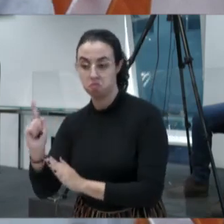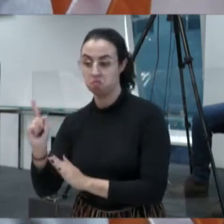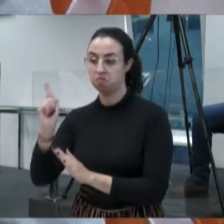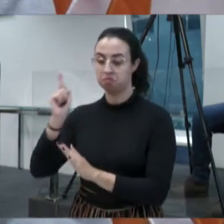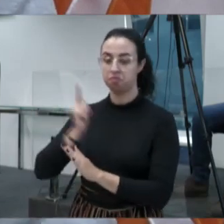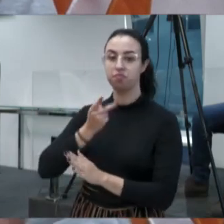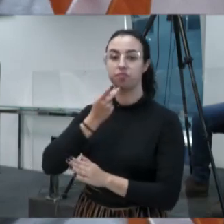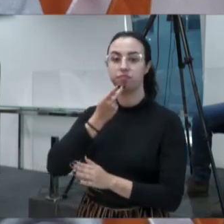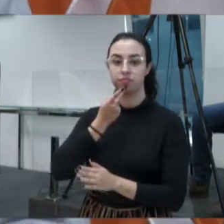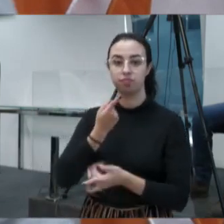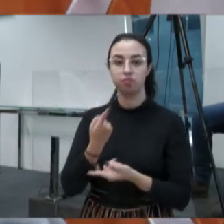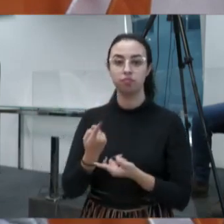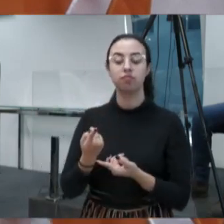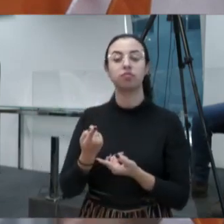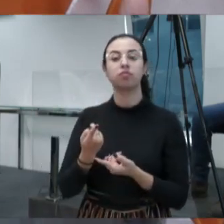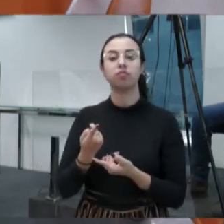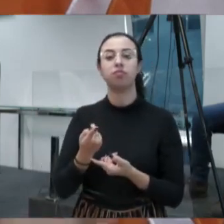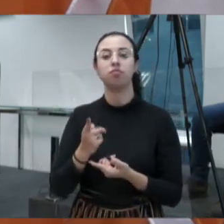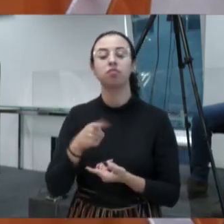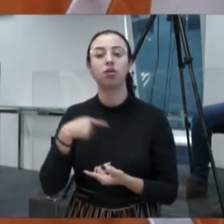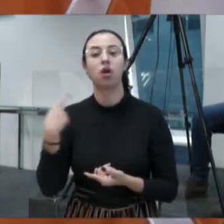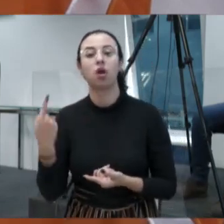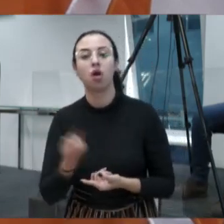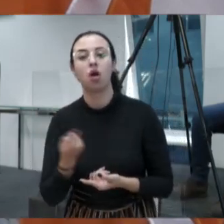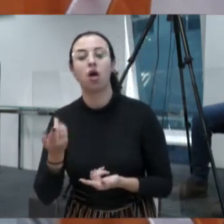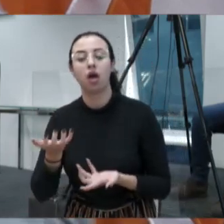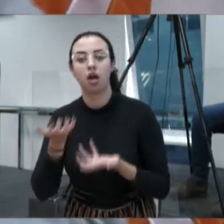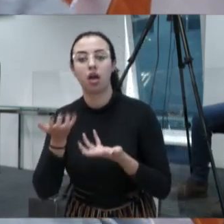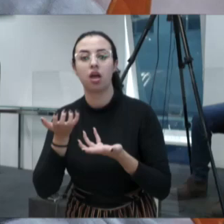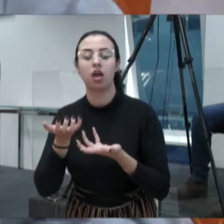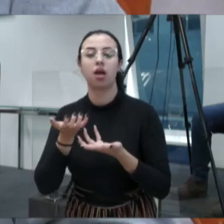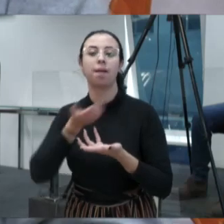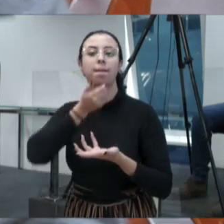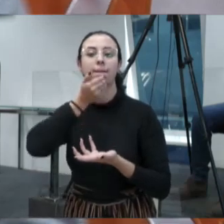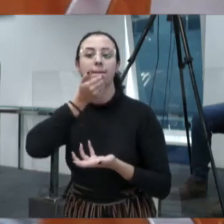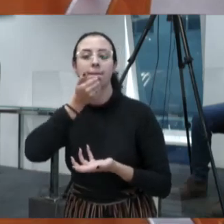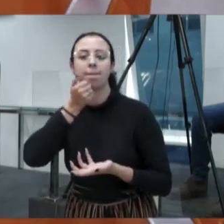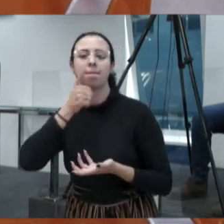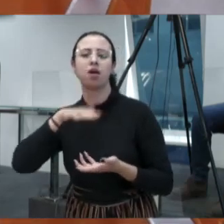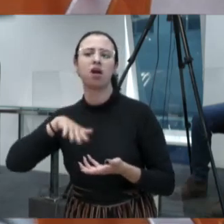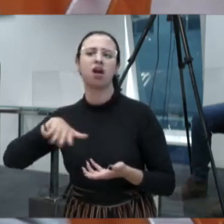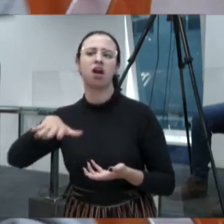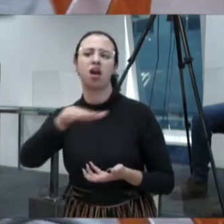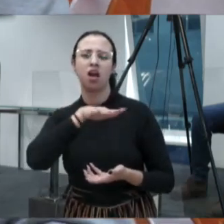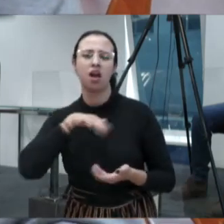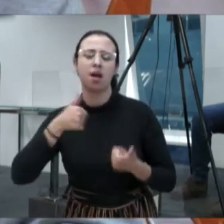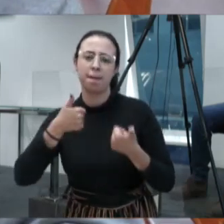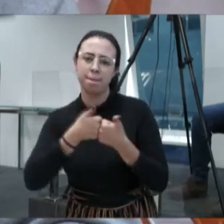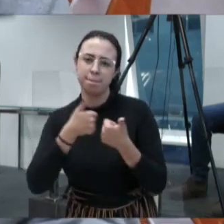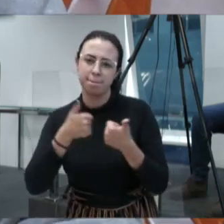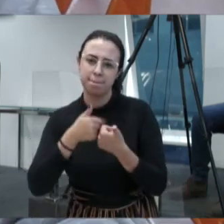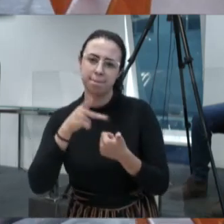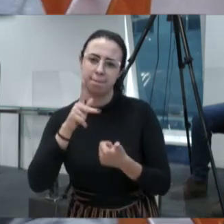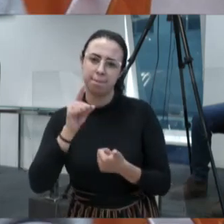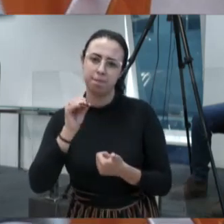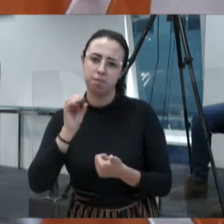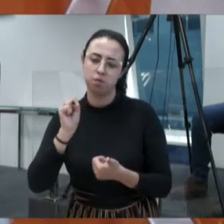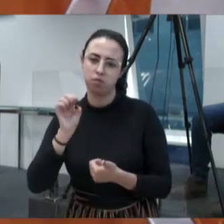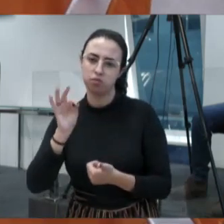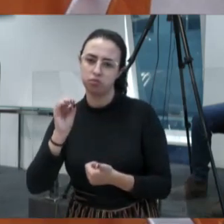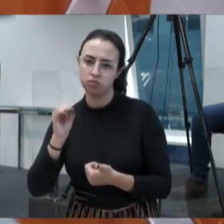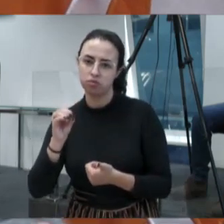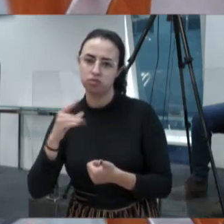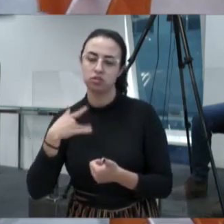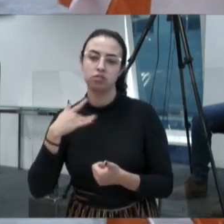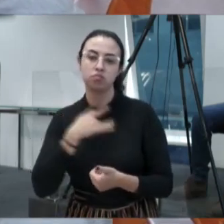essa parceria do Adote Bem Público, onde vamos trazer melhorias naquele trecho ali próximo ao posto de saúde, e também o